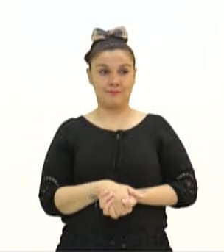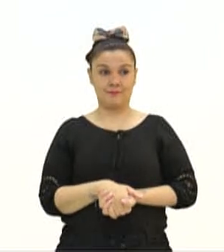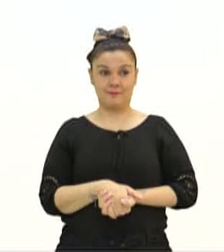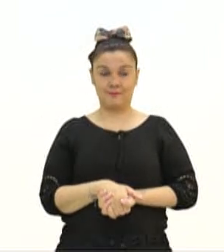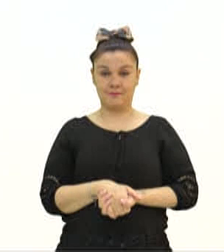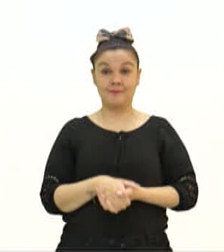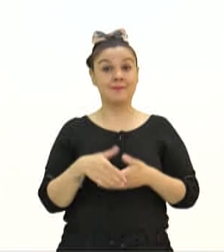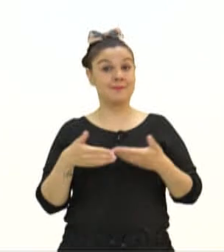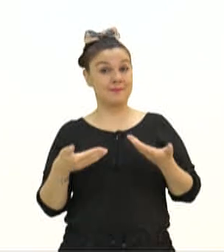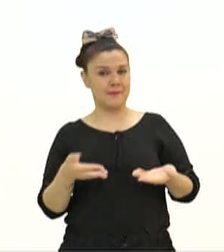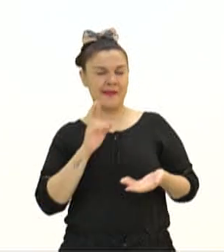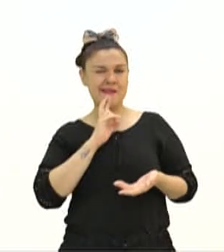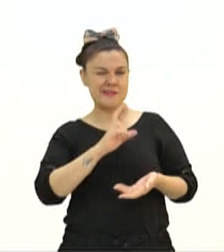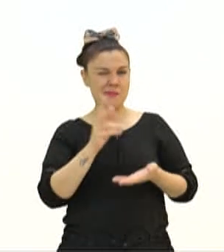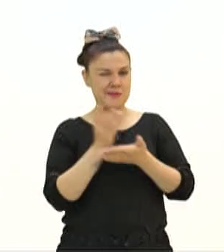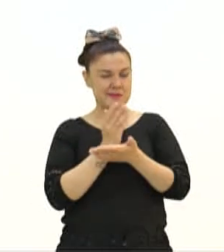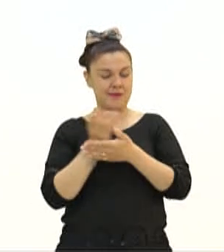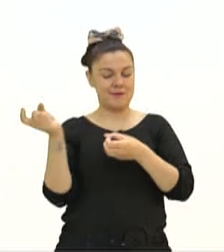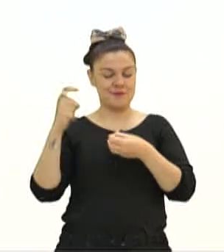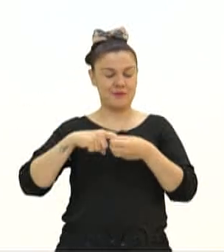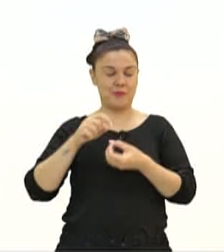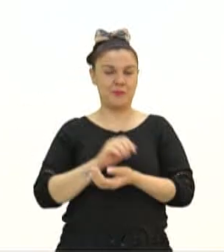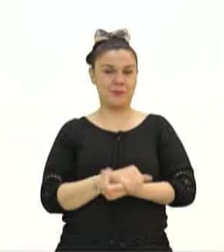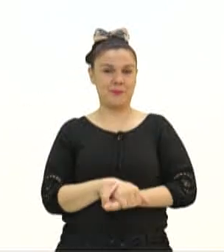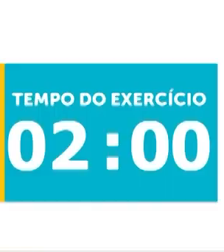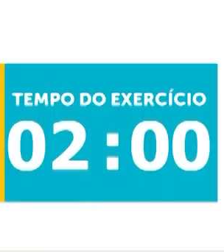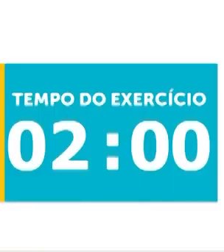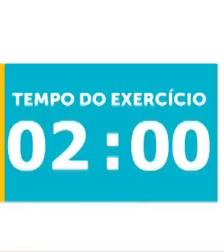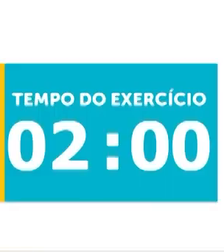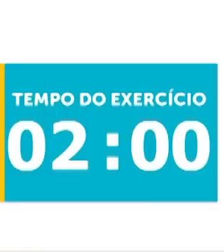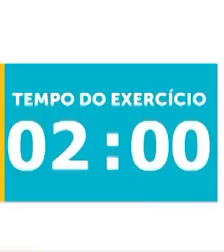seleção natural. Responde no seu caderno, eu já volto.